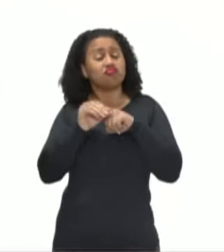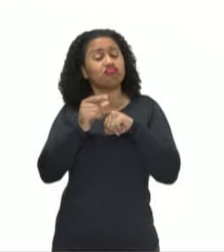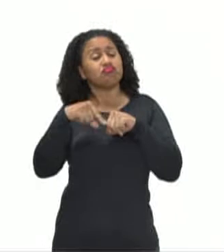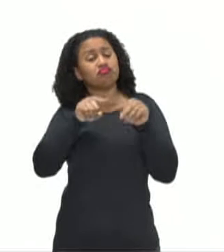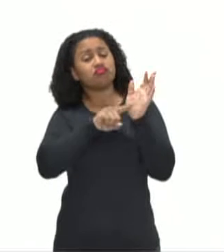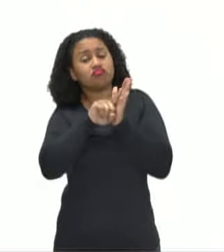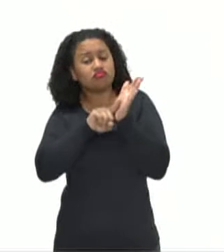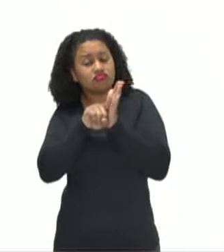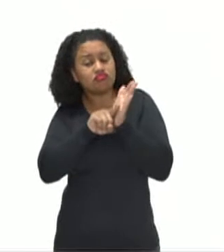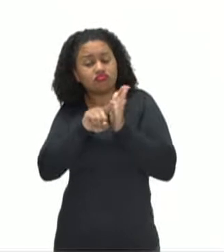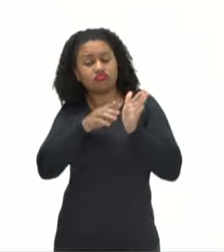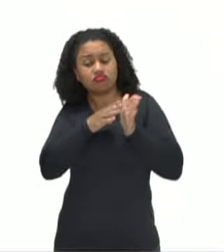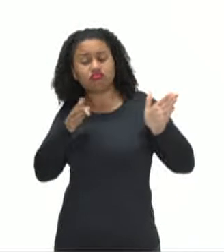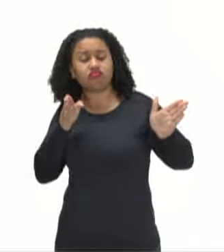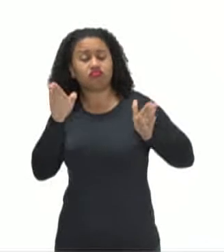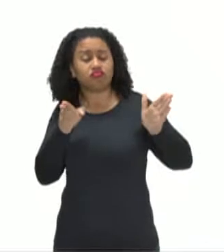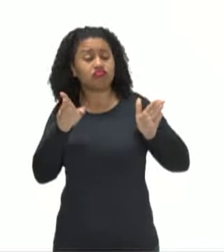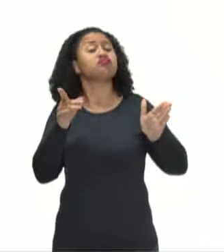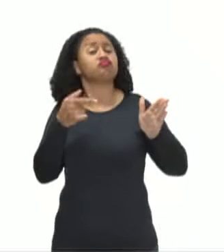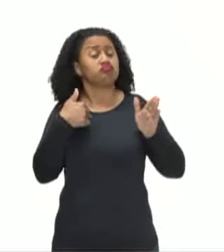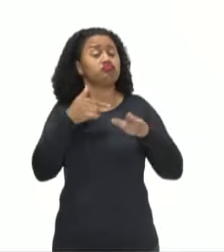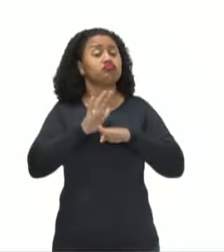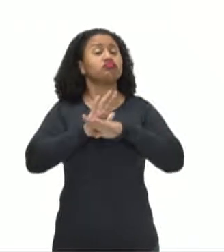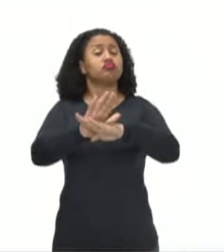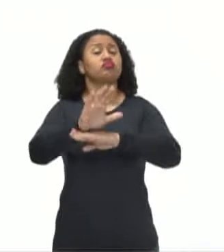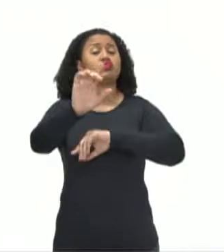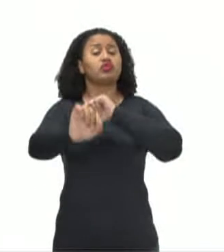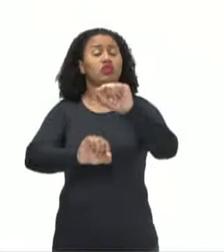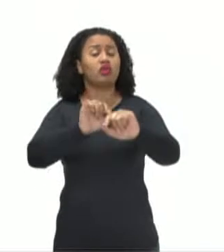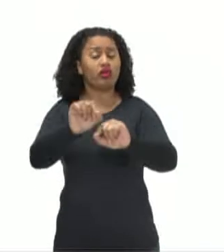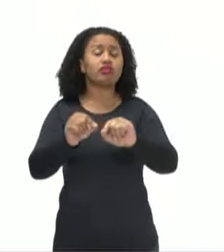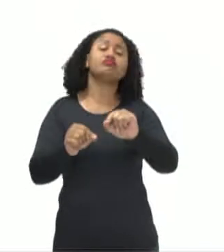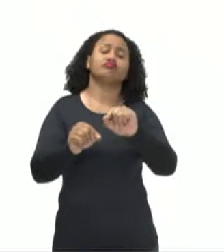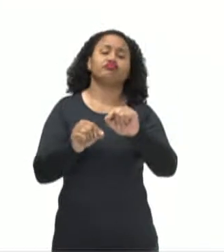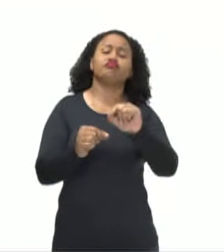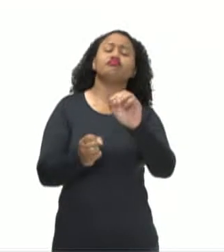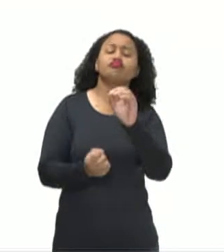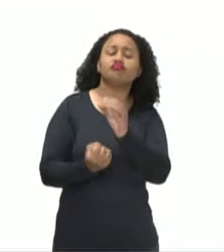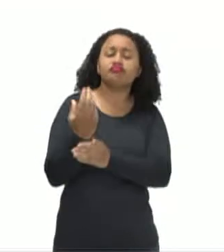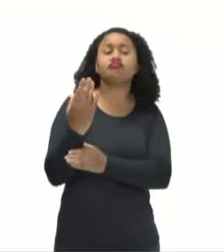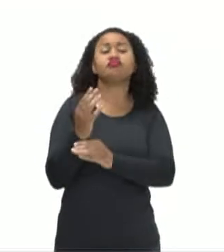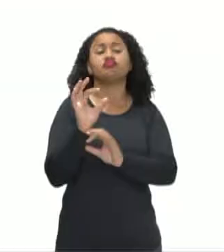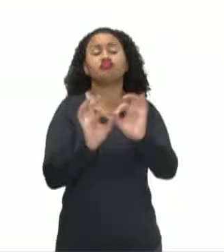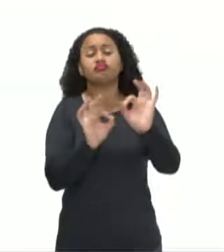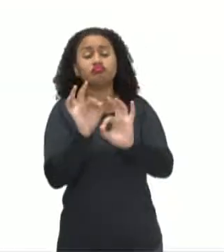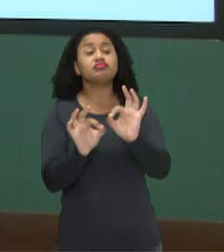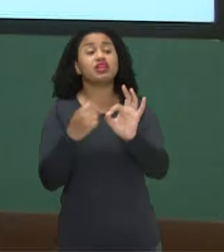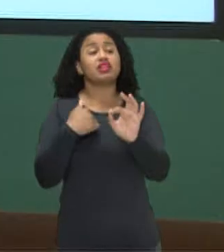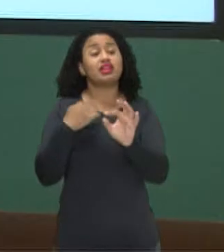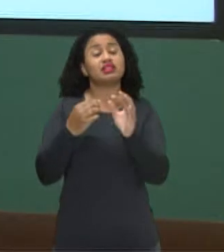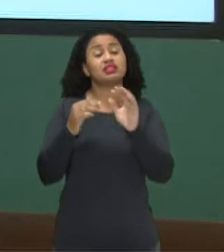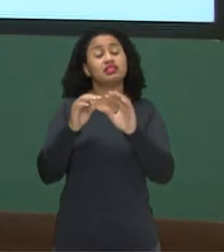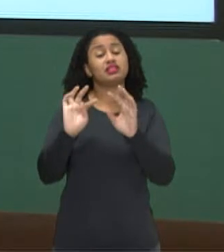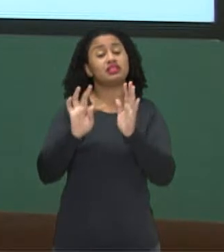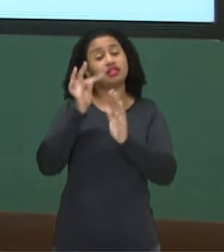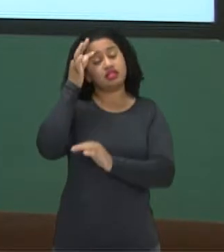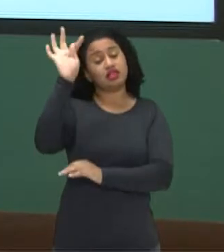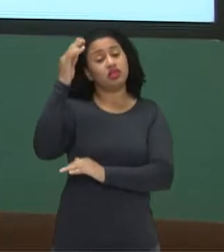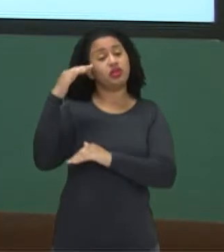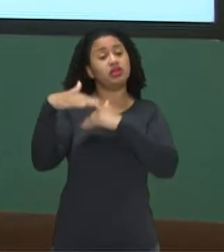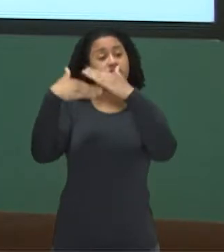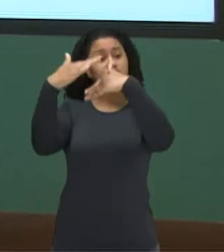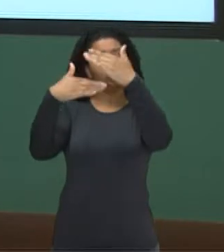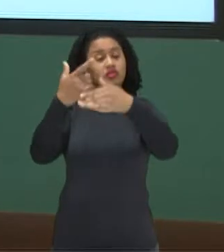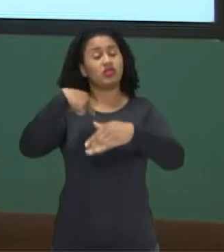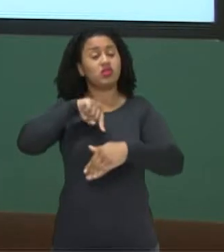pesquisadores nessa época que contribuíram para a formulação das teorias evolucionistas que